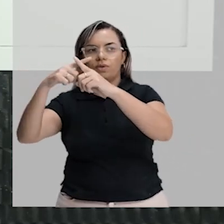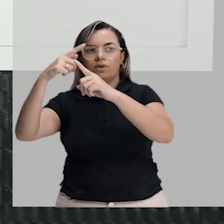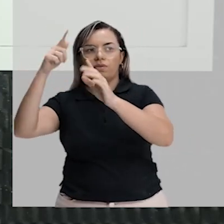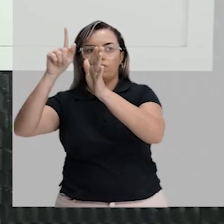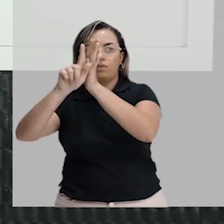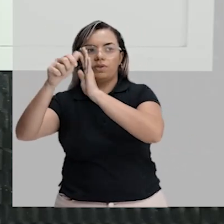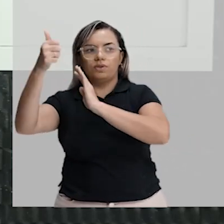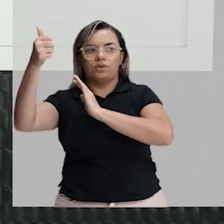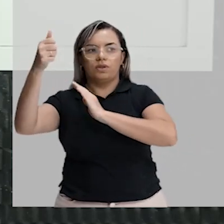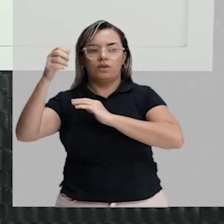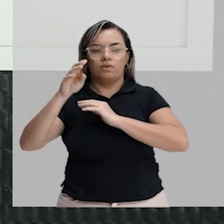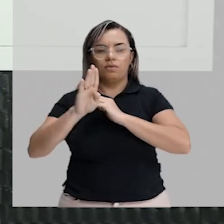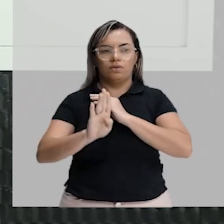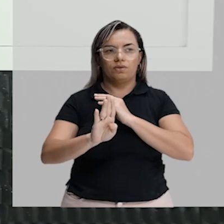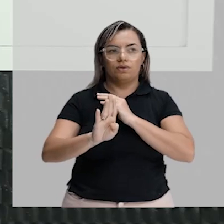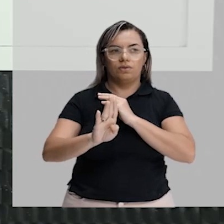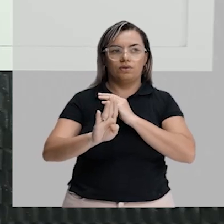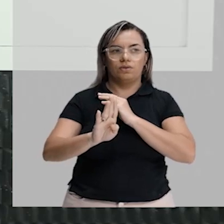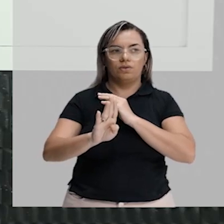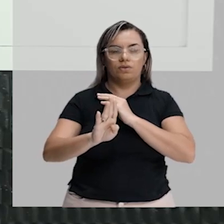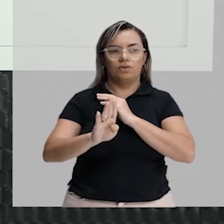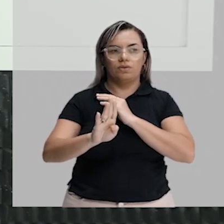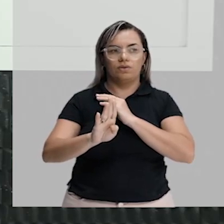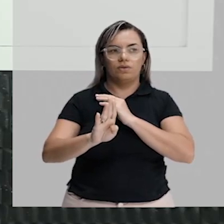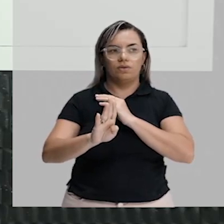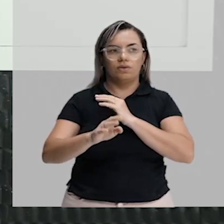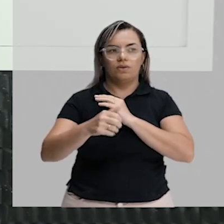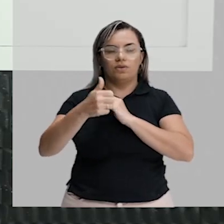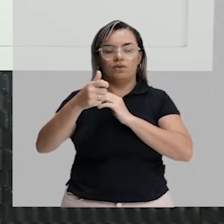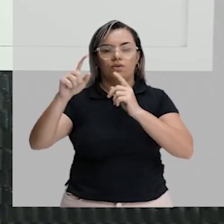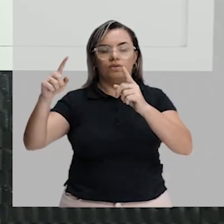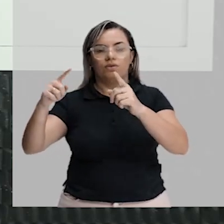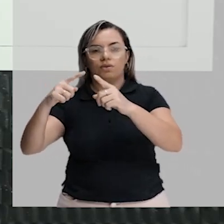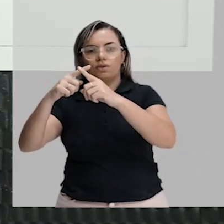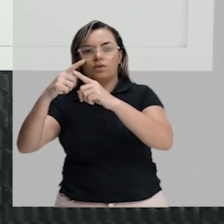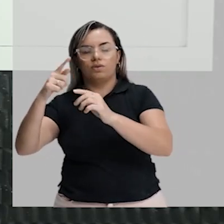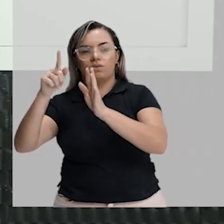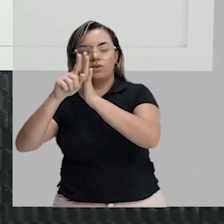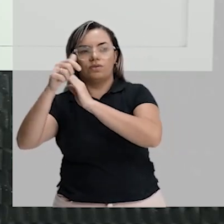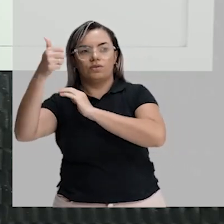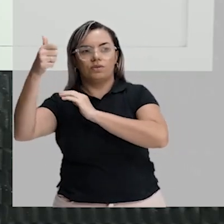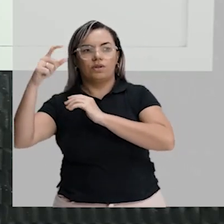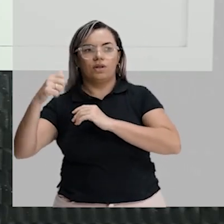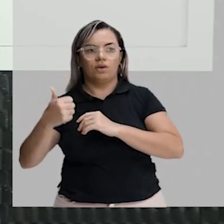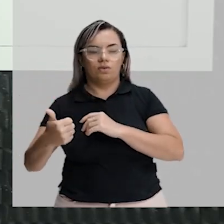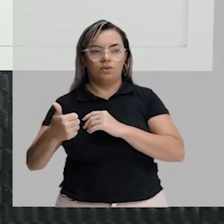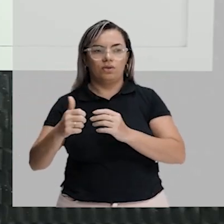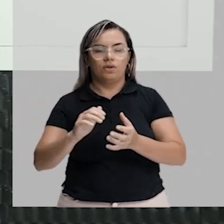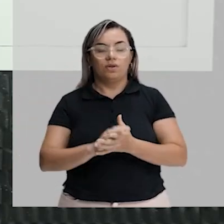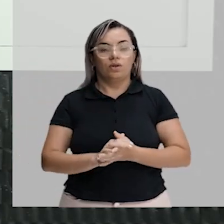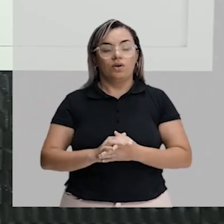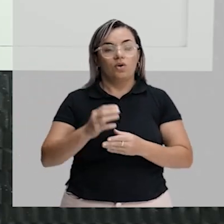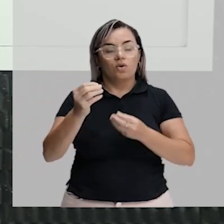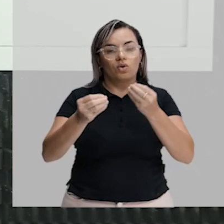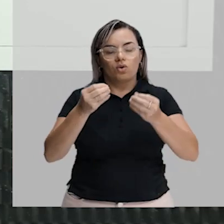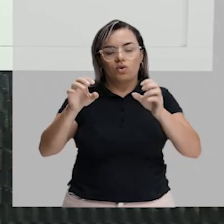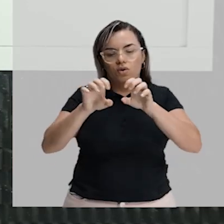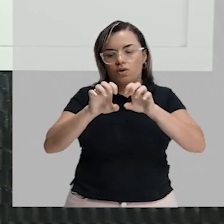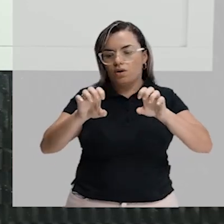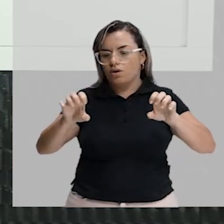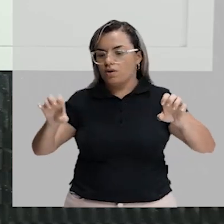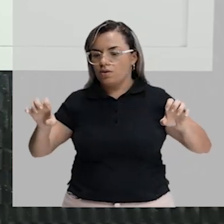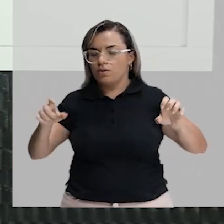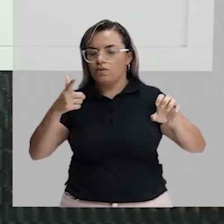1 multiplicado por menos 1 dá menos 1. Essa equação de baixo, como eu não mexi com ela, eu vou só